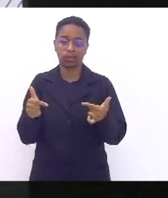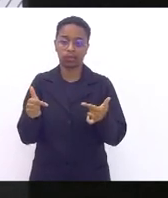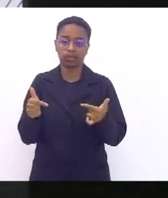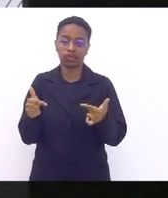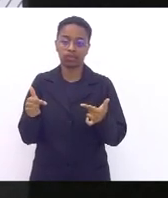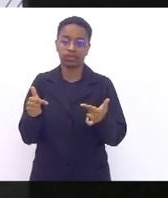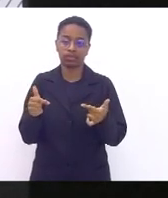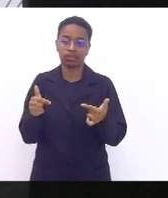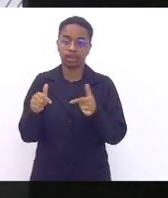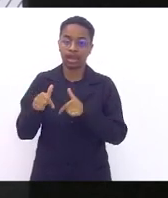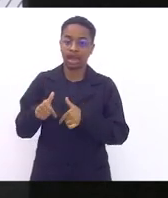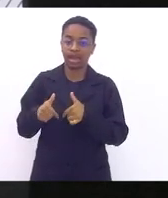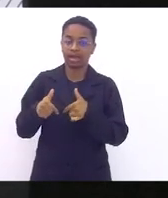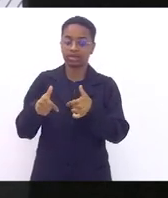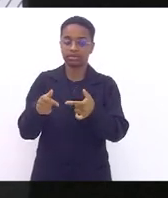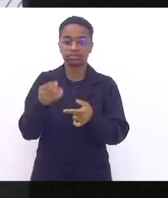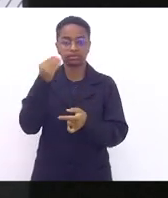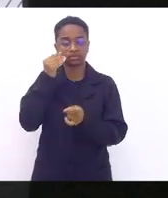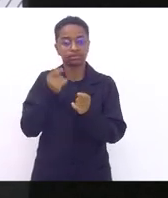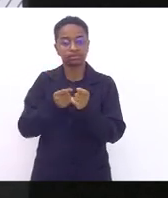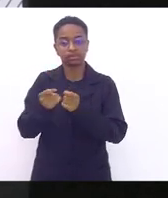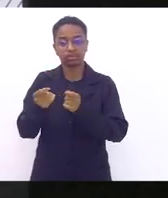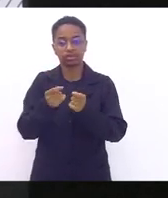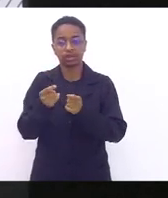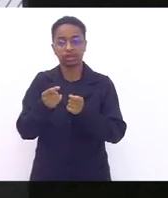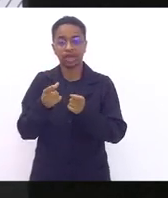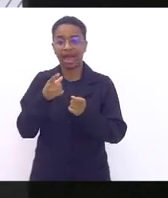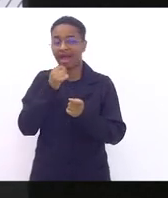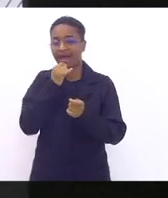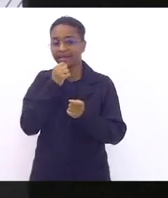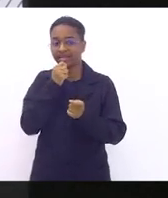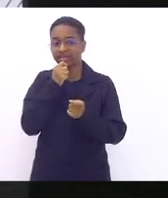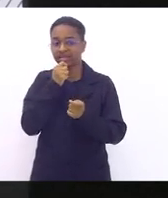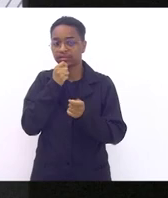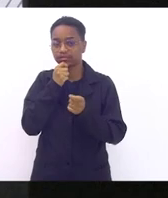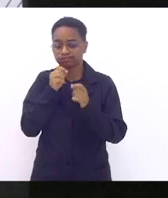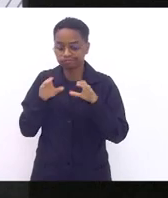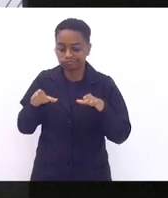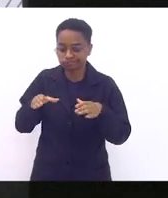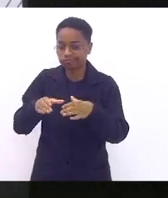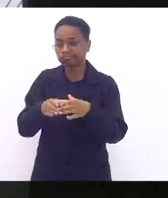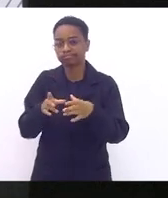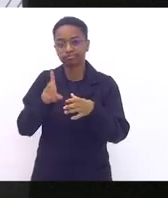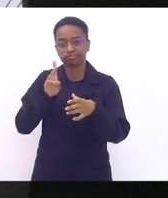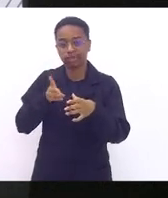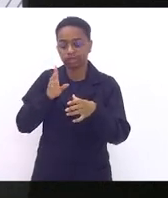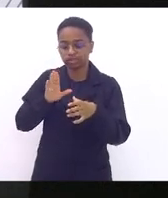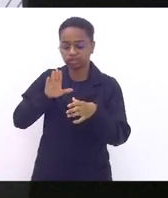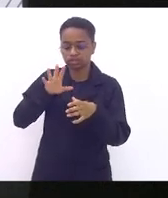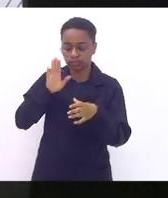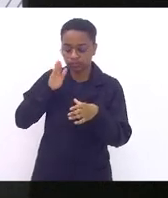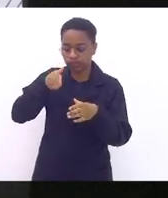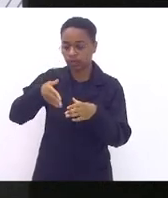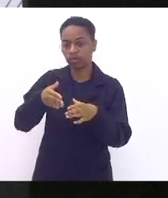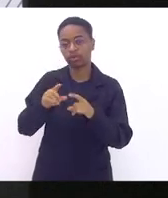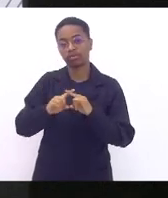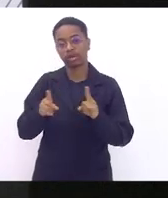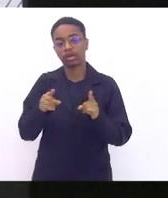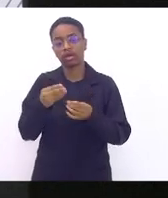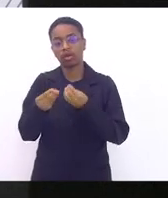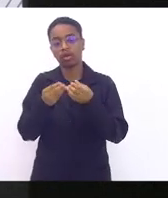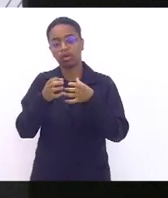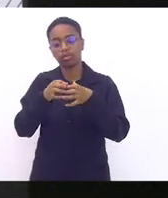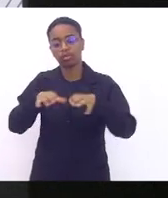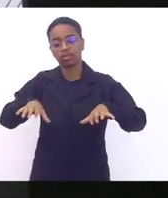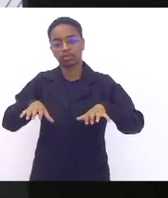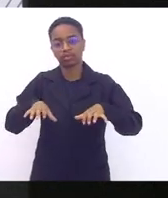outros em que as ações de controle da tuberculose estão centralizadas ainda no programa de controle da tuberculose. E, para a gente fazer essa